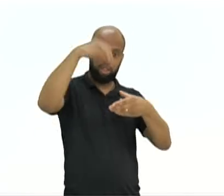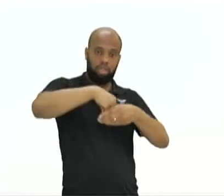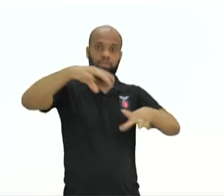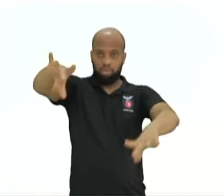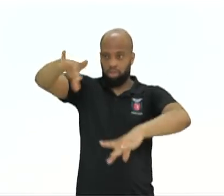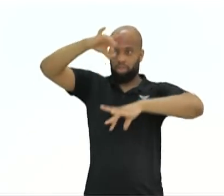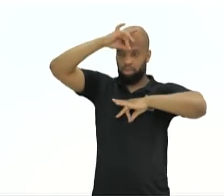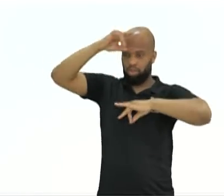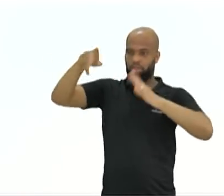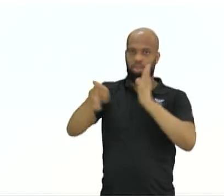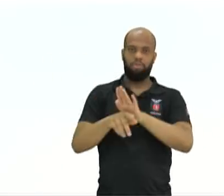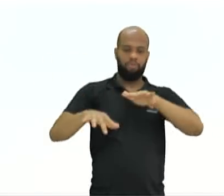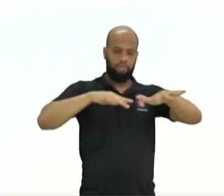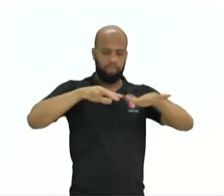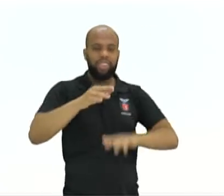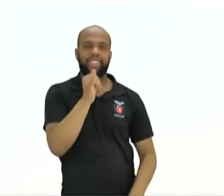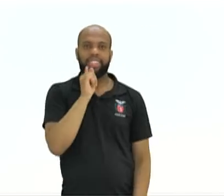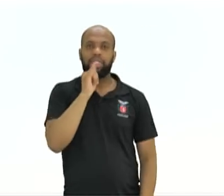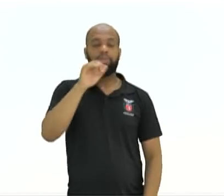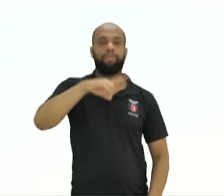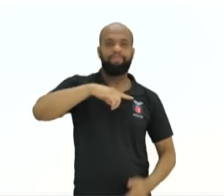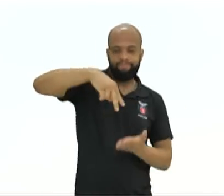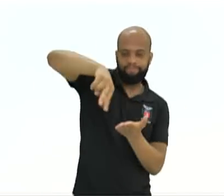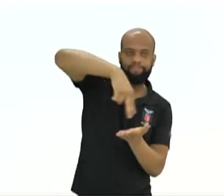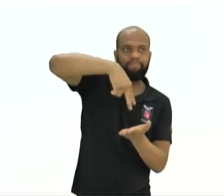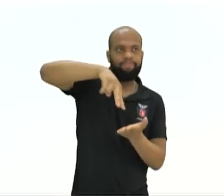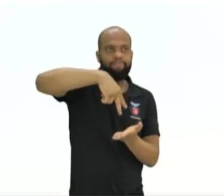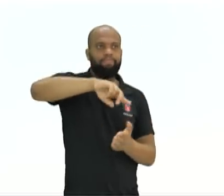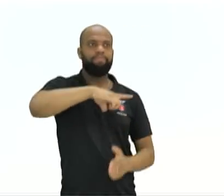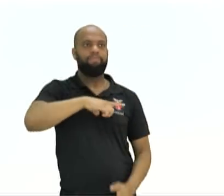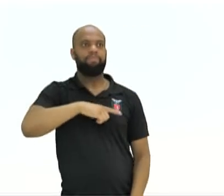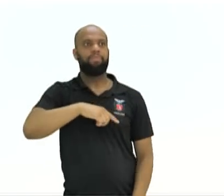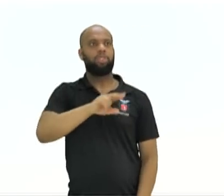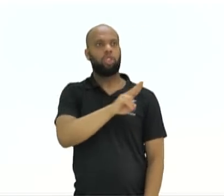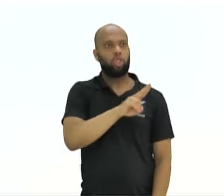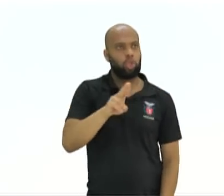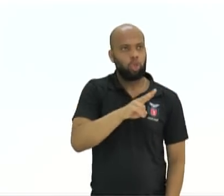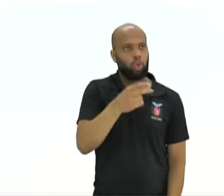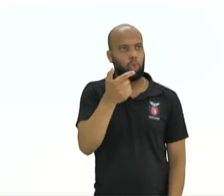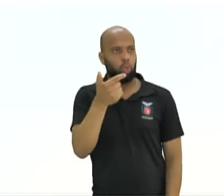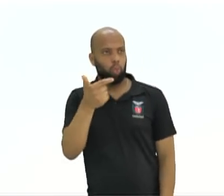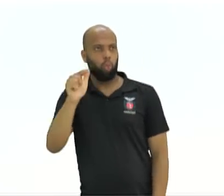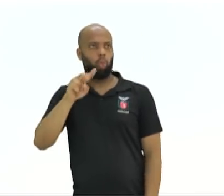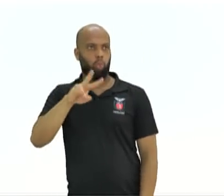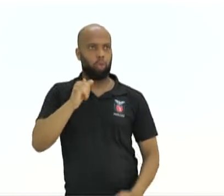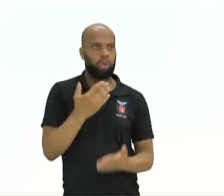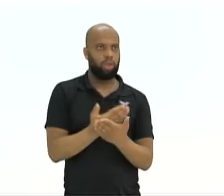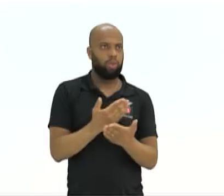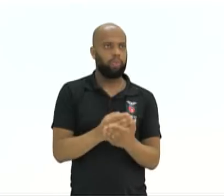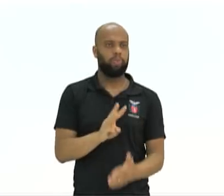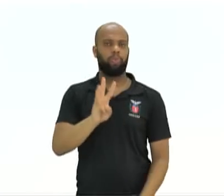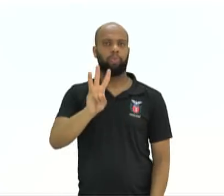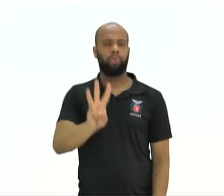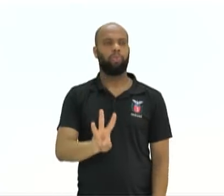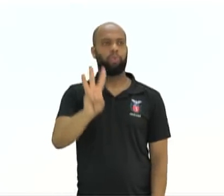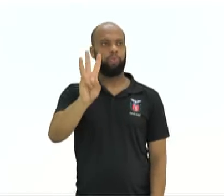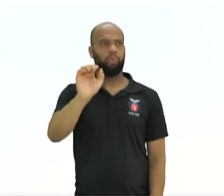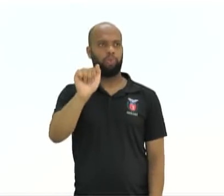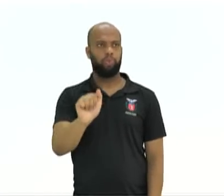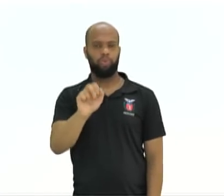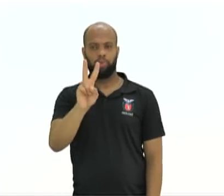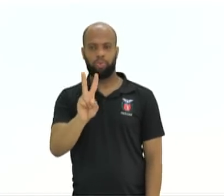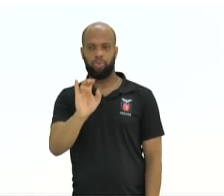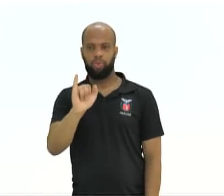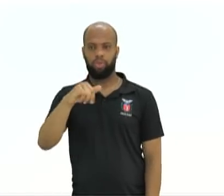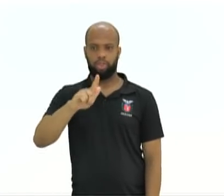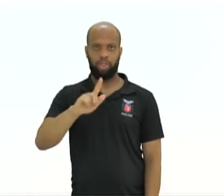seus movimentos, como a dança waving, que a gente vai ver um pouquinho mais para frente, tá? Que são ondas